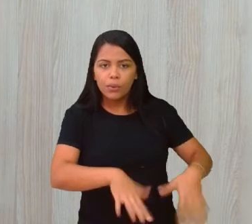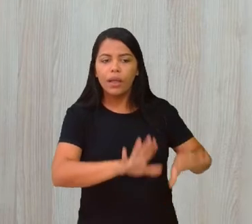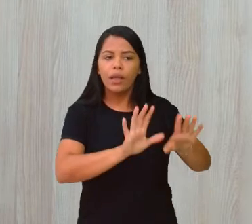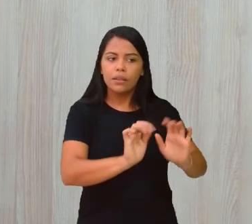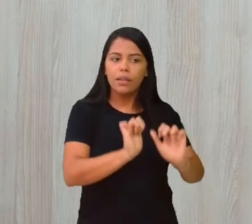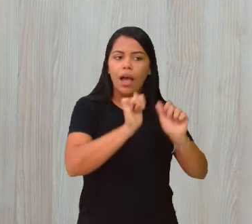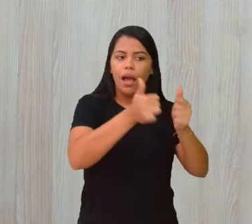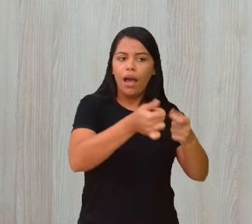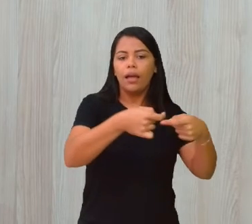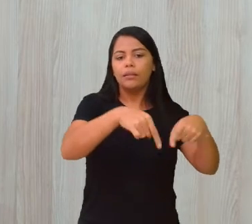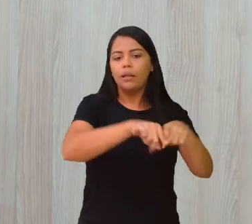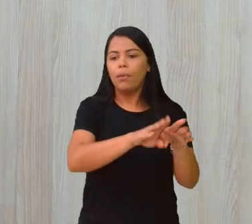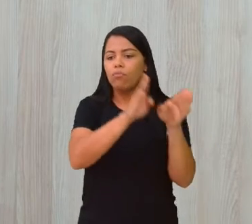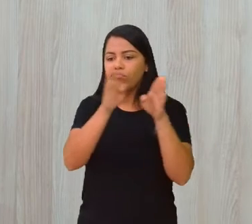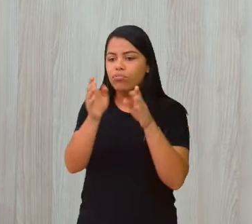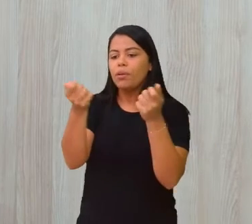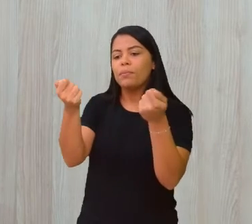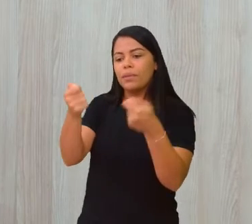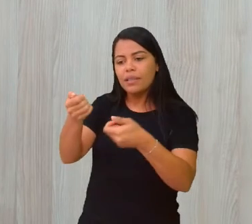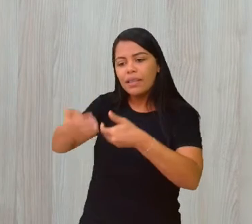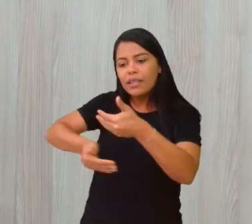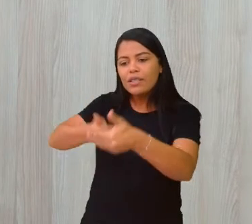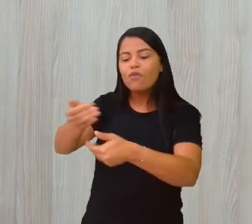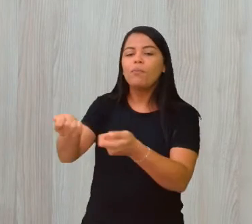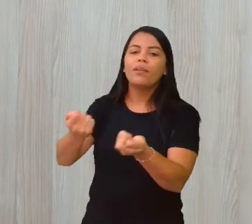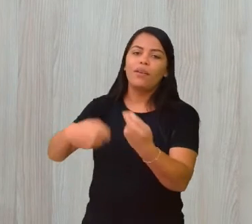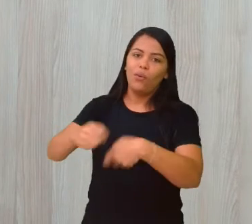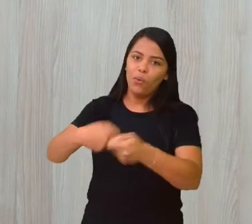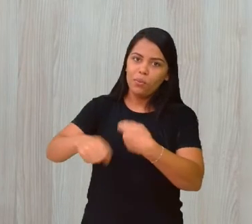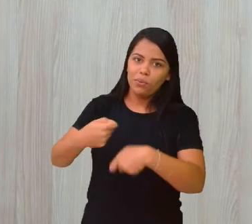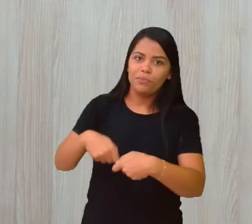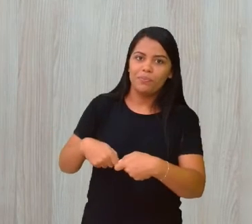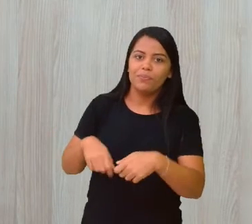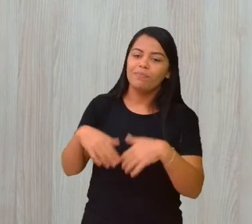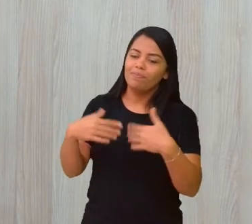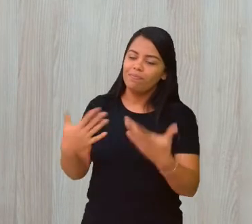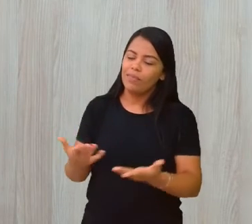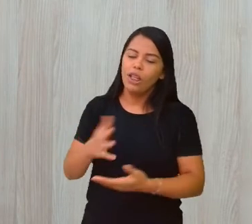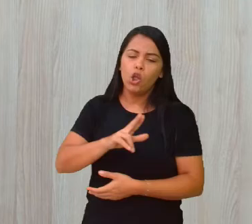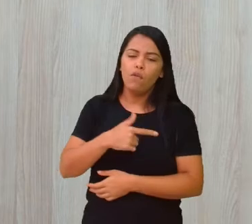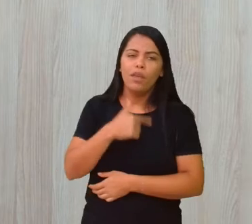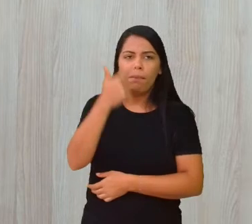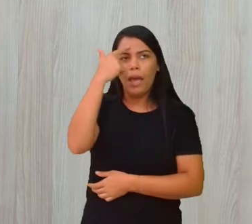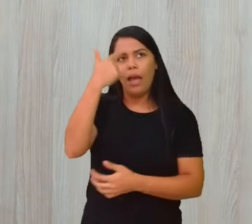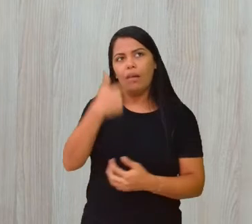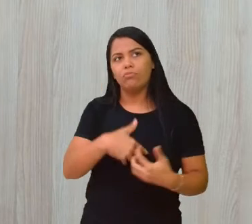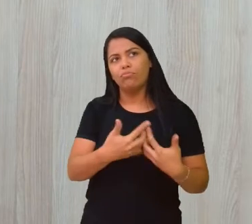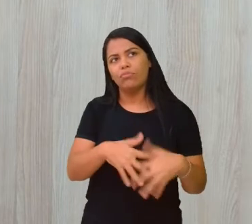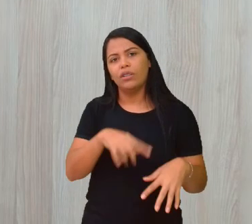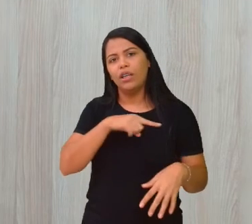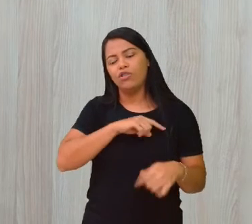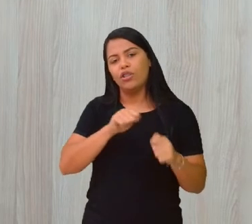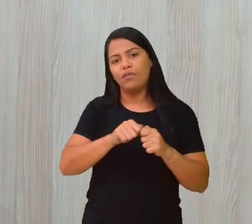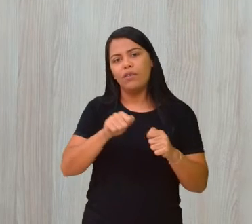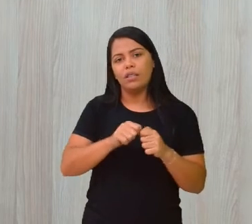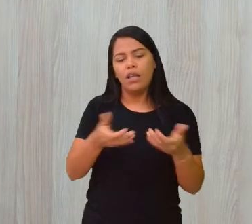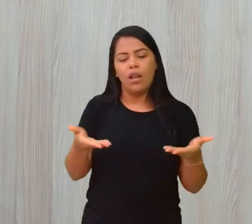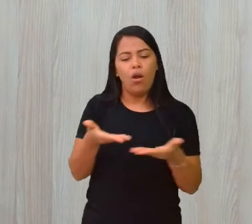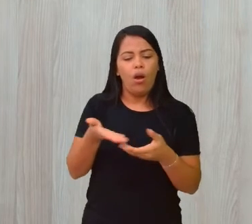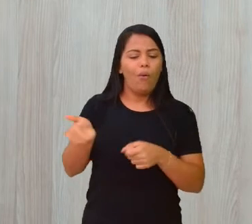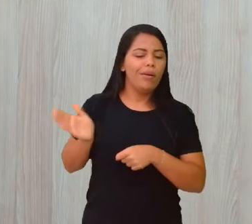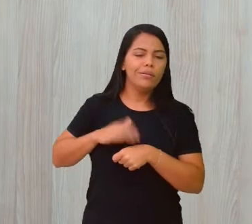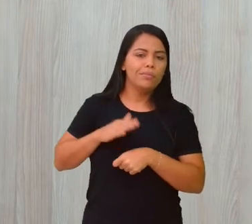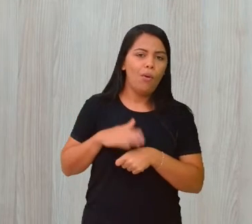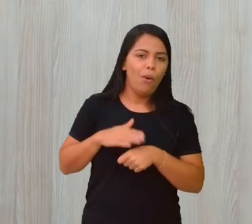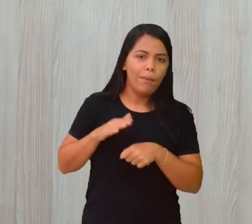que olhar para o nosso desenvolvimento econômico. Então, não pense aqui que a gente fazendo, né, esse recorte